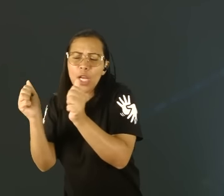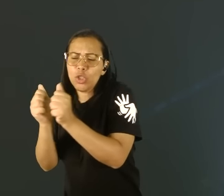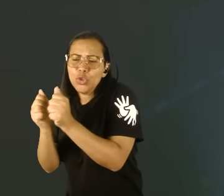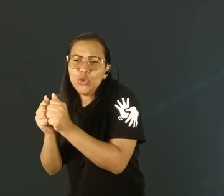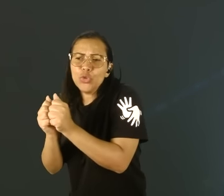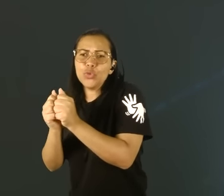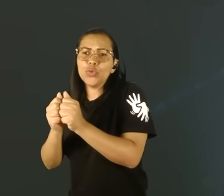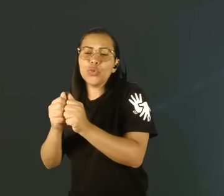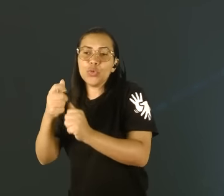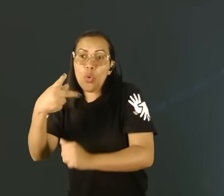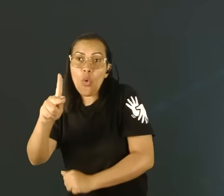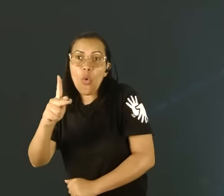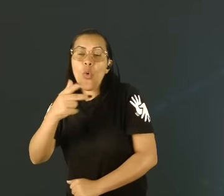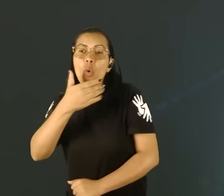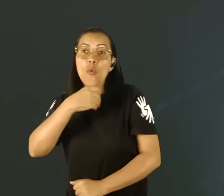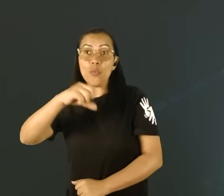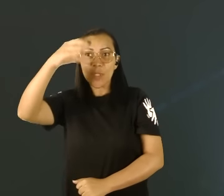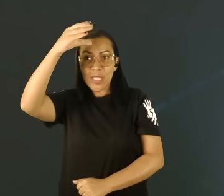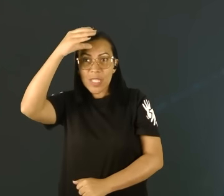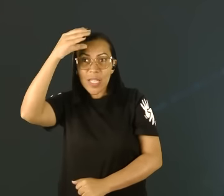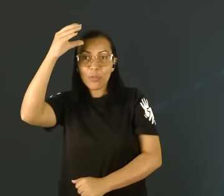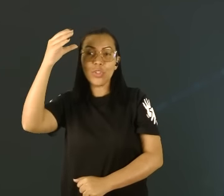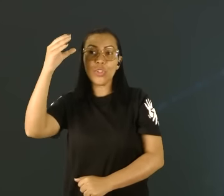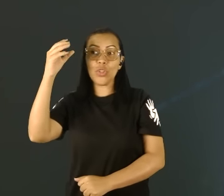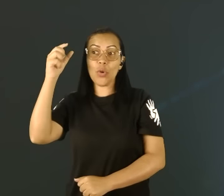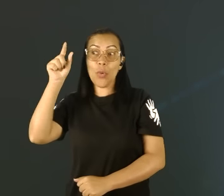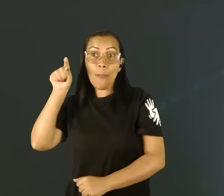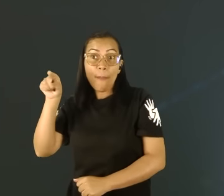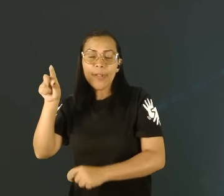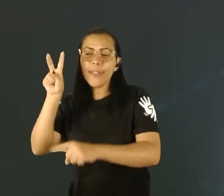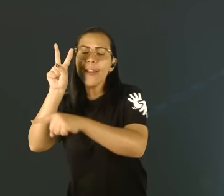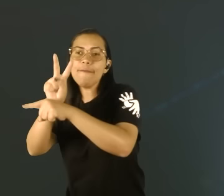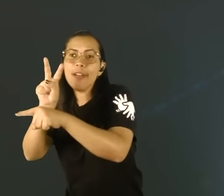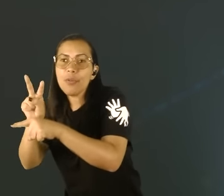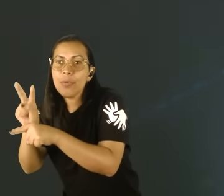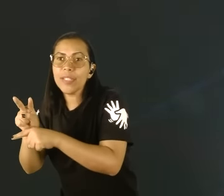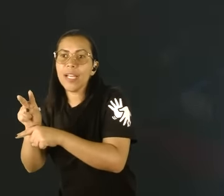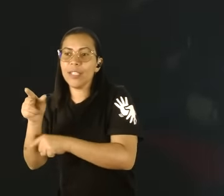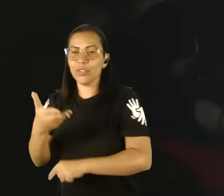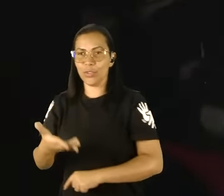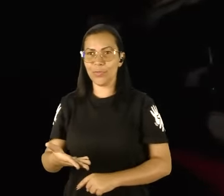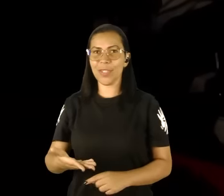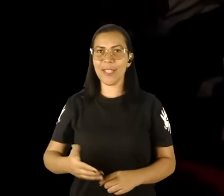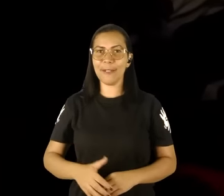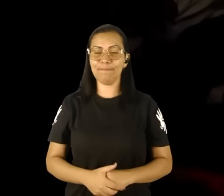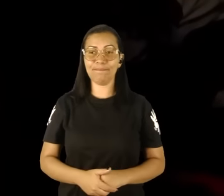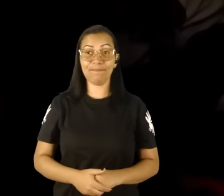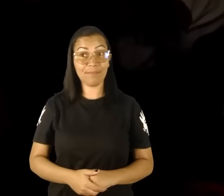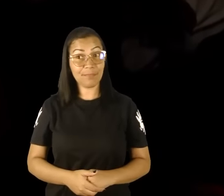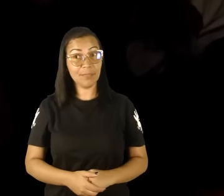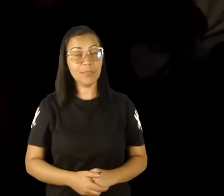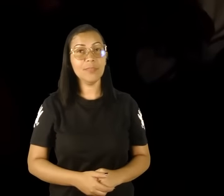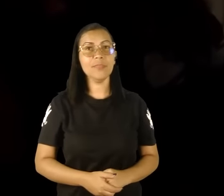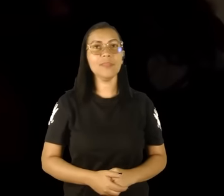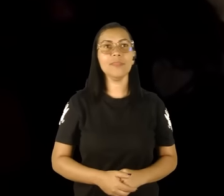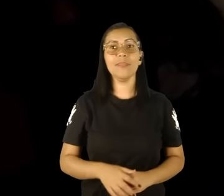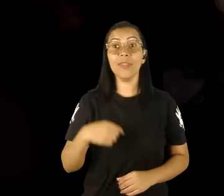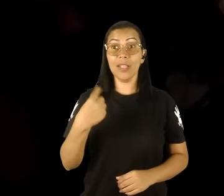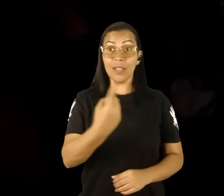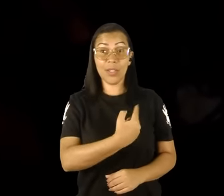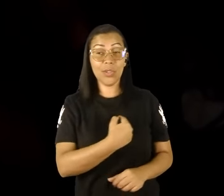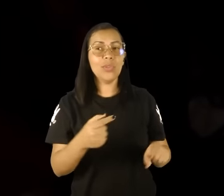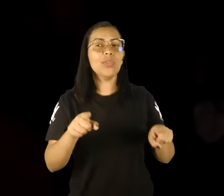pode fazer no meio de uma confusão, a melhor coisa que você pode fazer é se afastar dela.